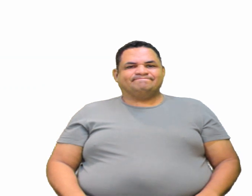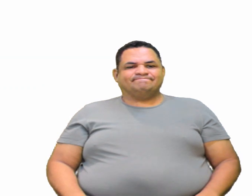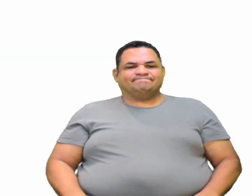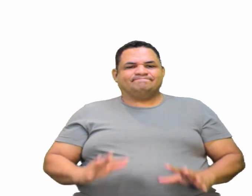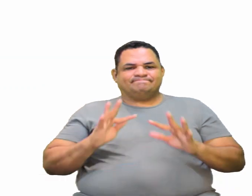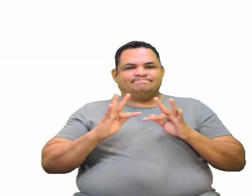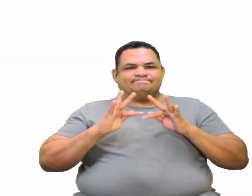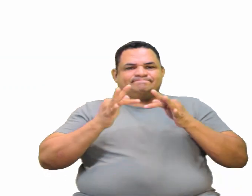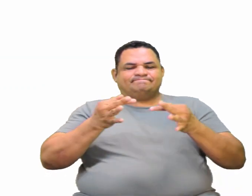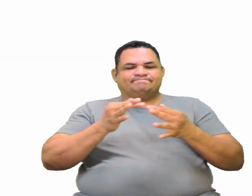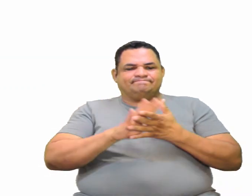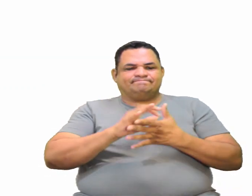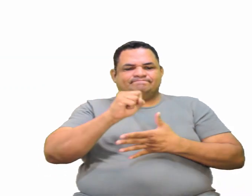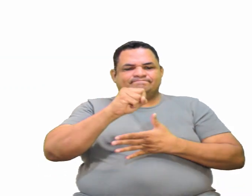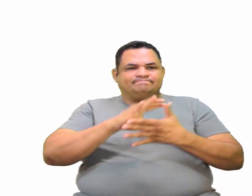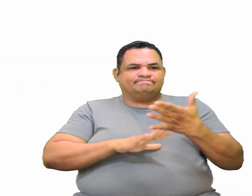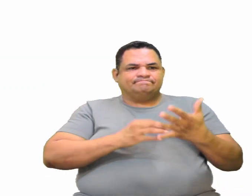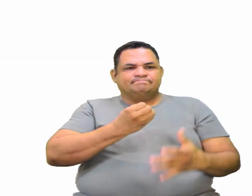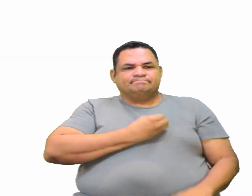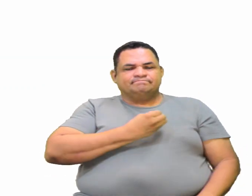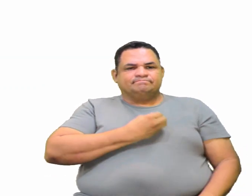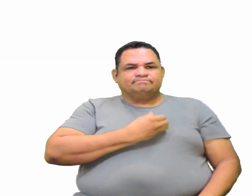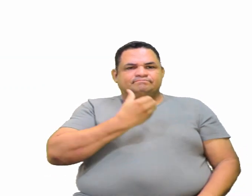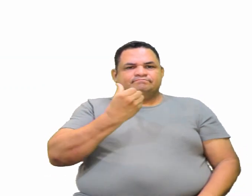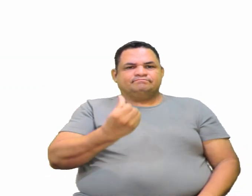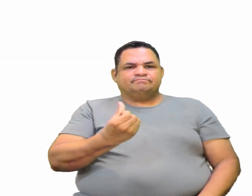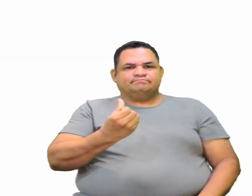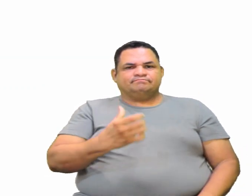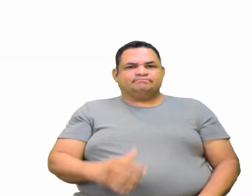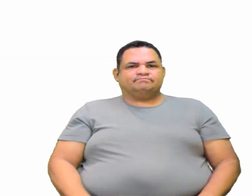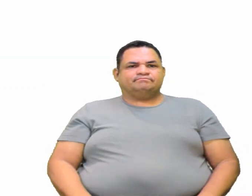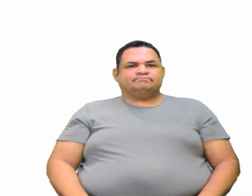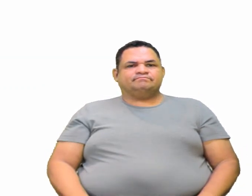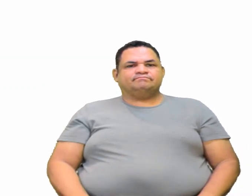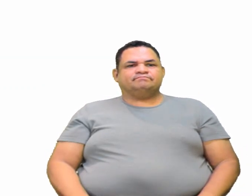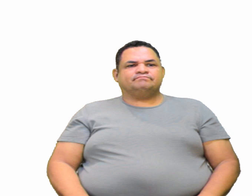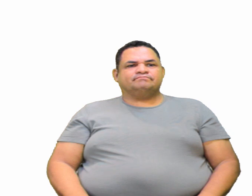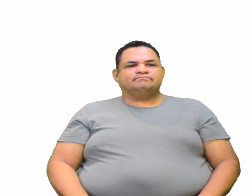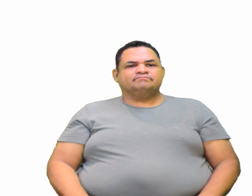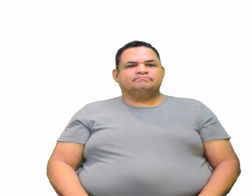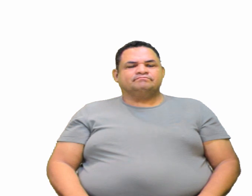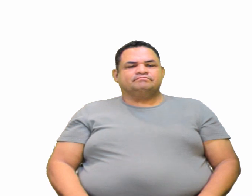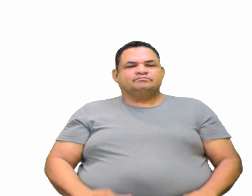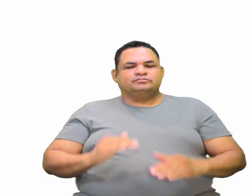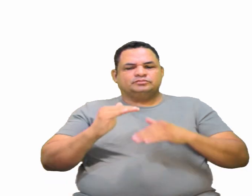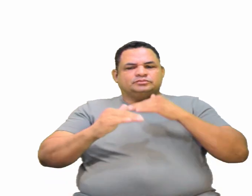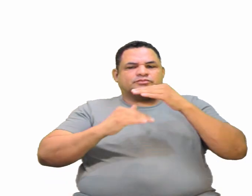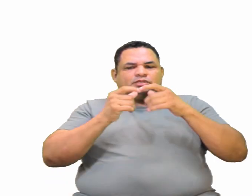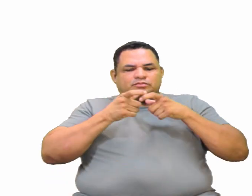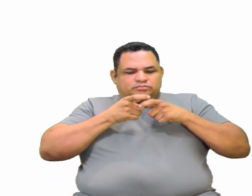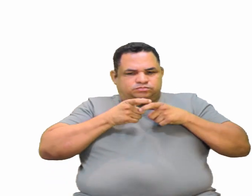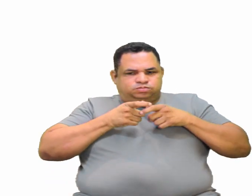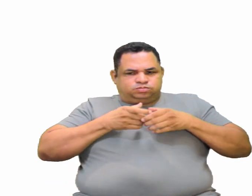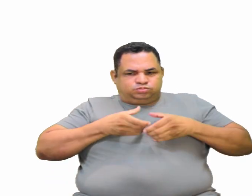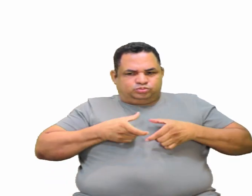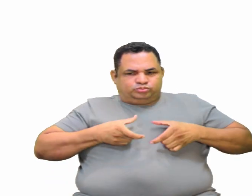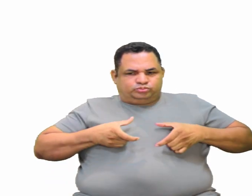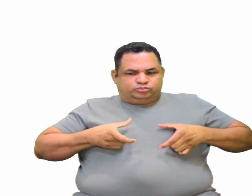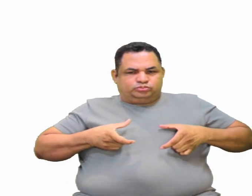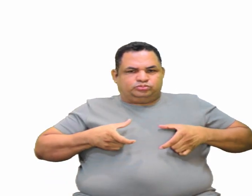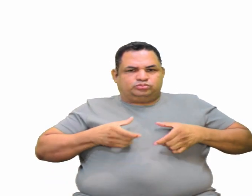última questão. Questão 6. Sim, a nossa última questão. Desenvolvimento do embrião se